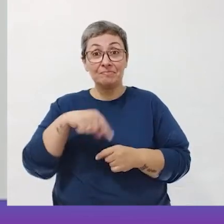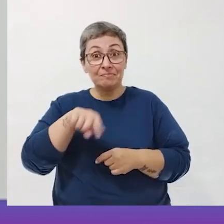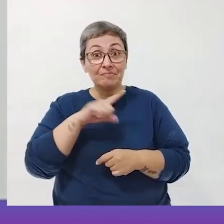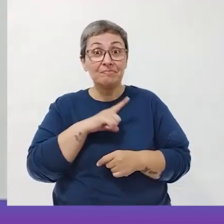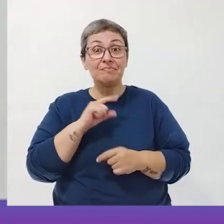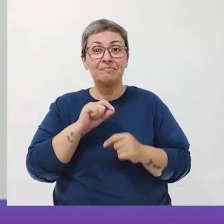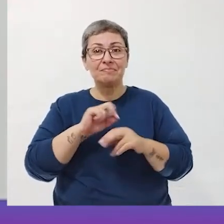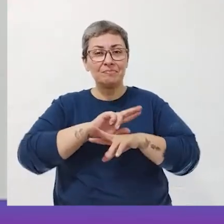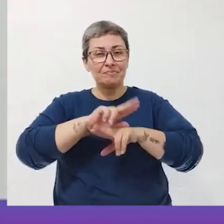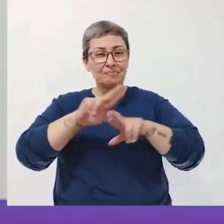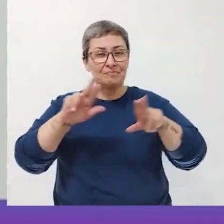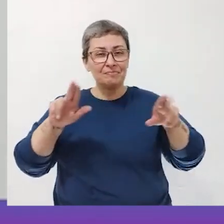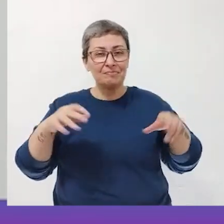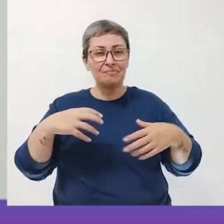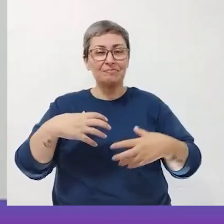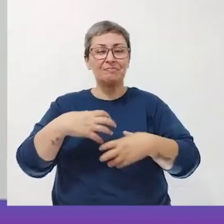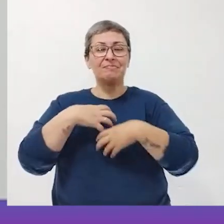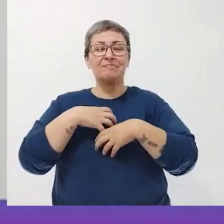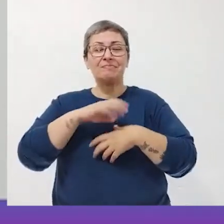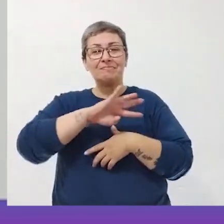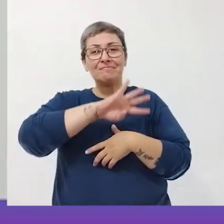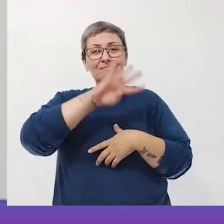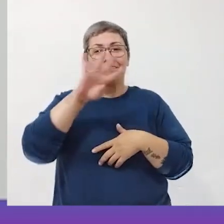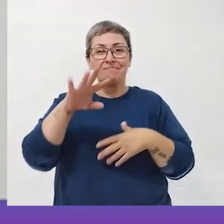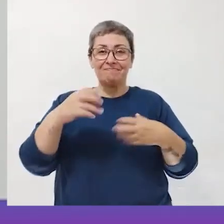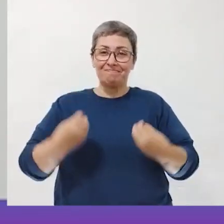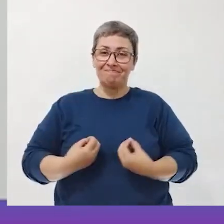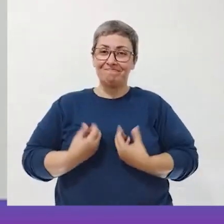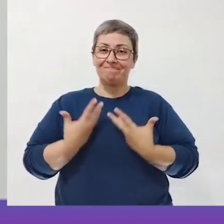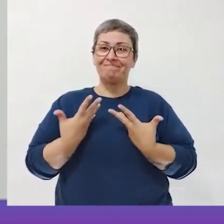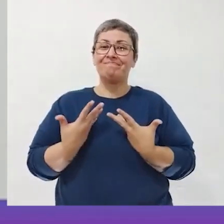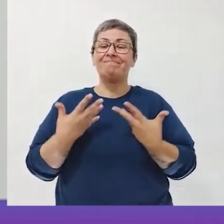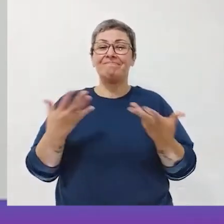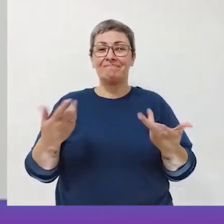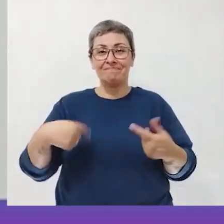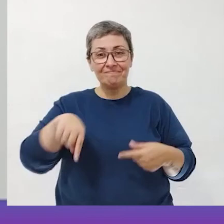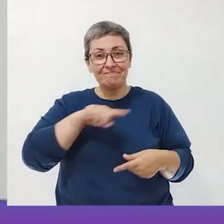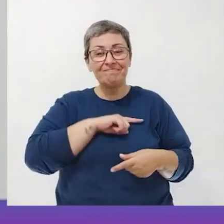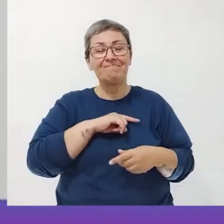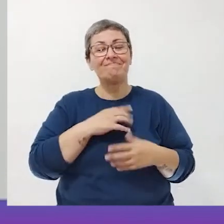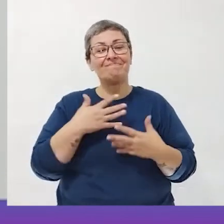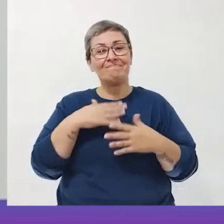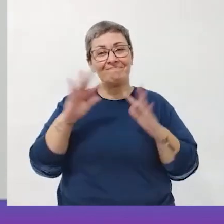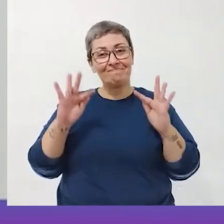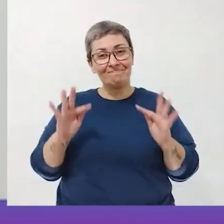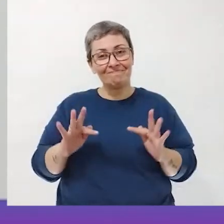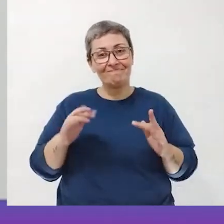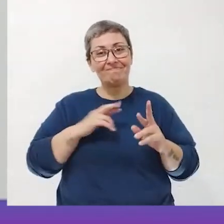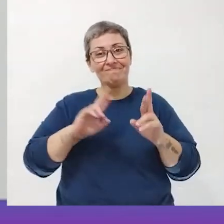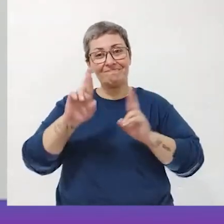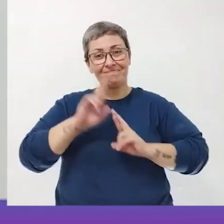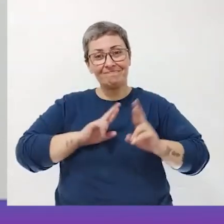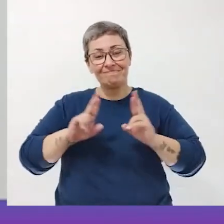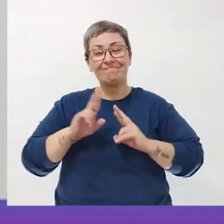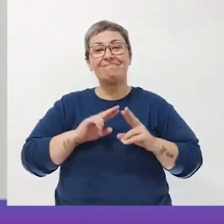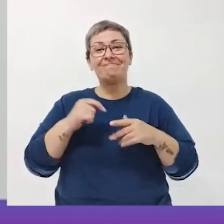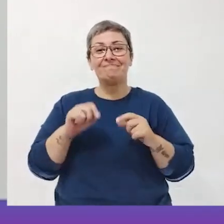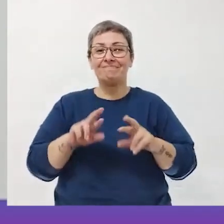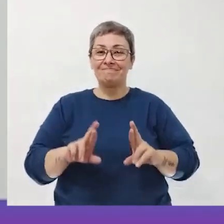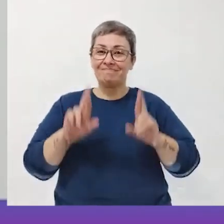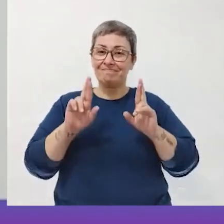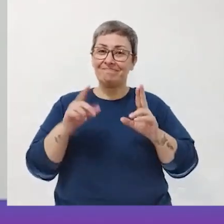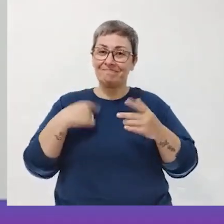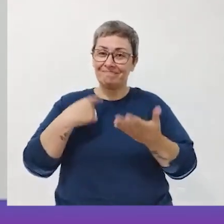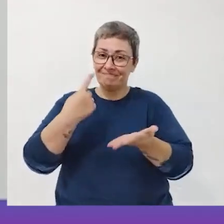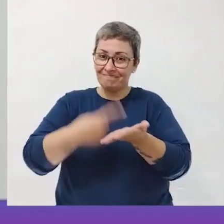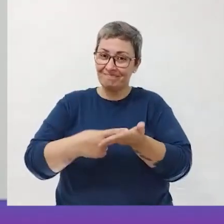Vocês viram quantos sentimentos o arco-íris é capaz de despertar? Nós ficamos muito felizes com as respostas e esperamos contar